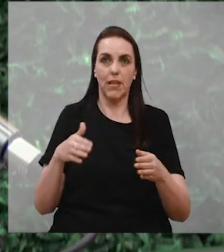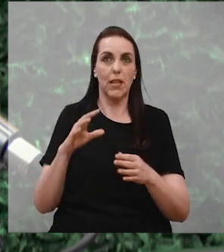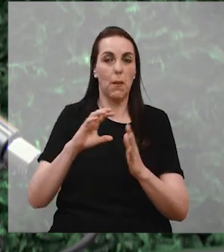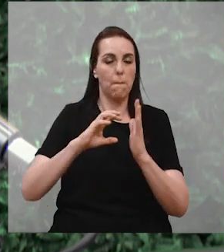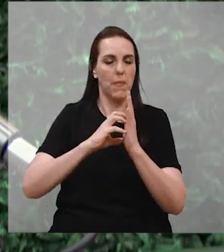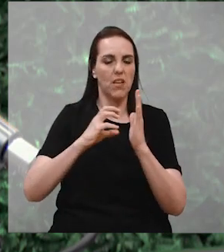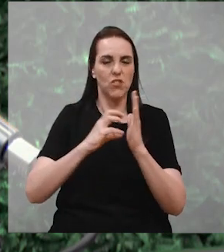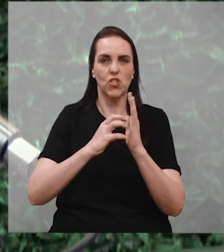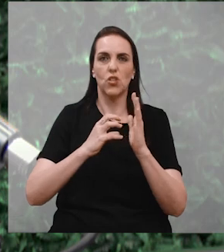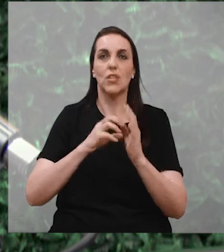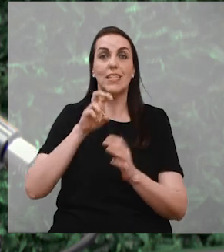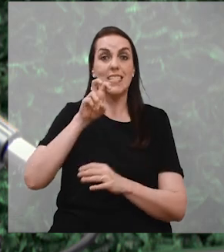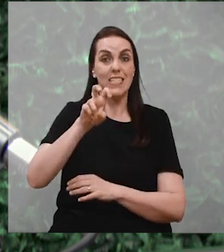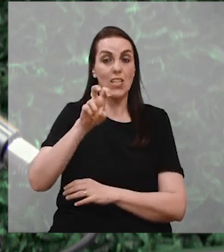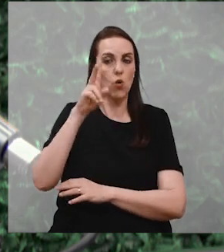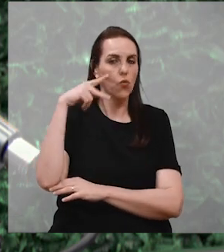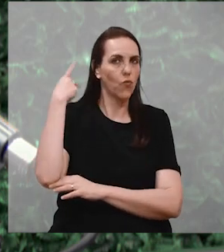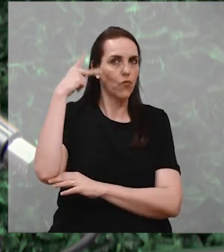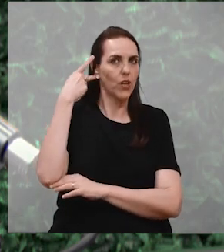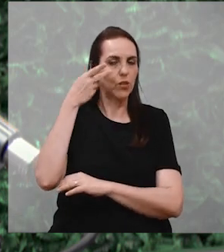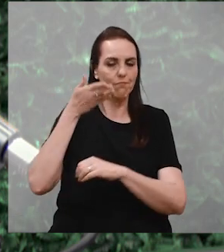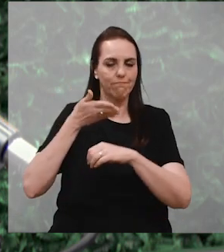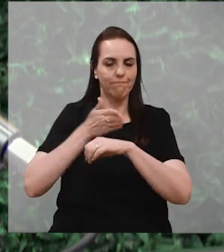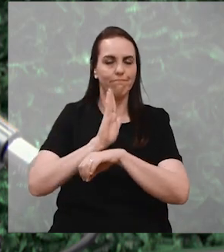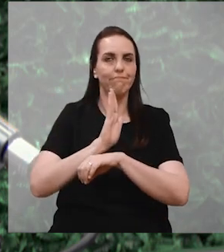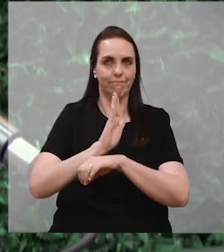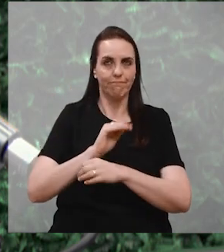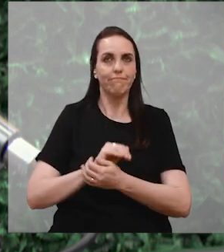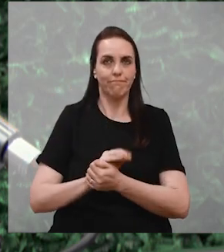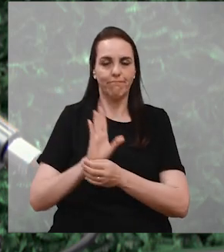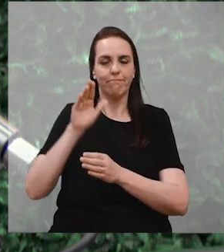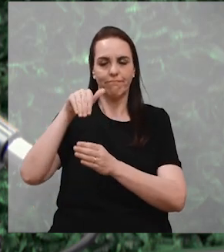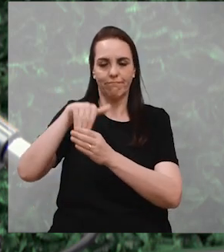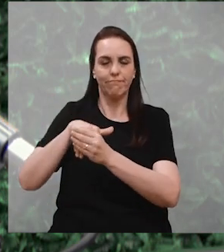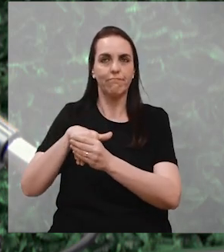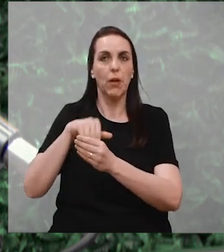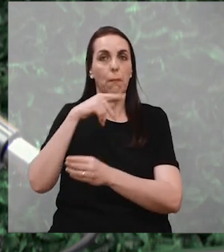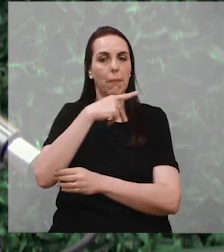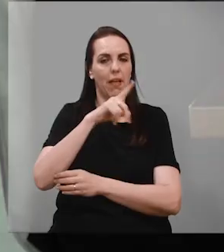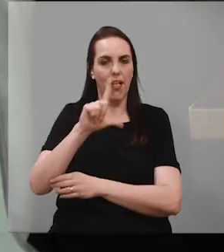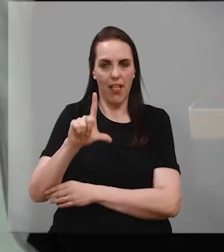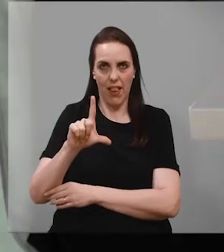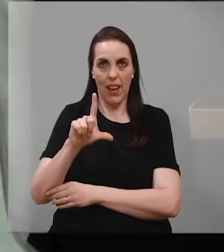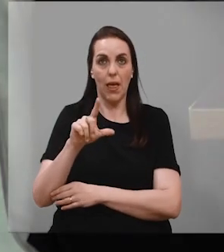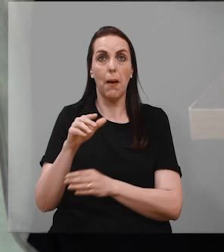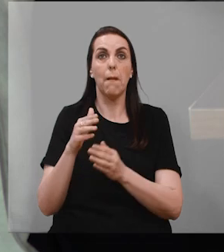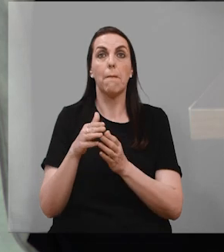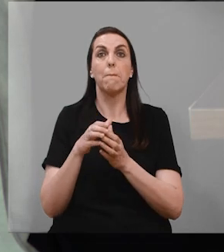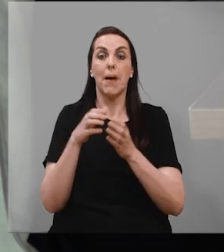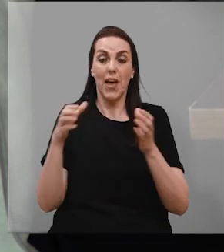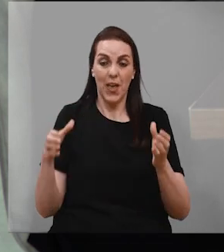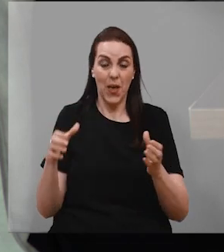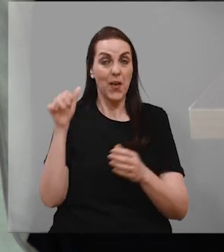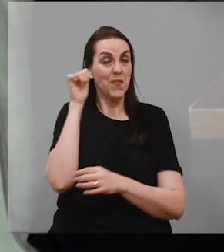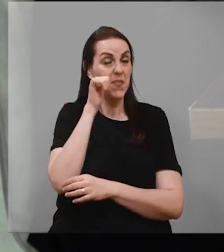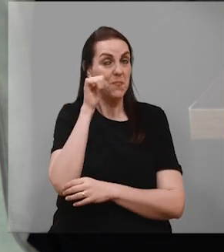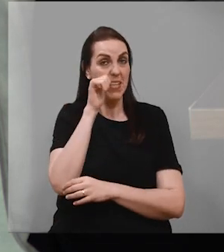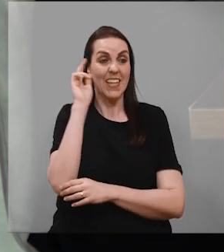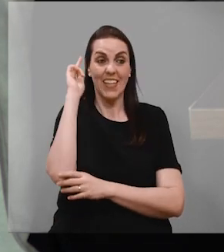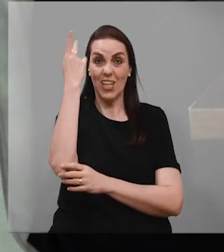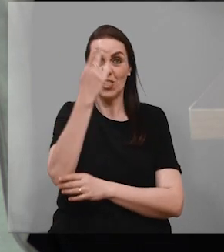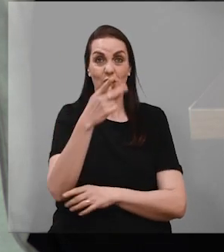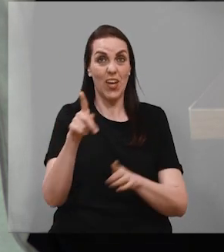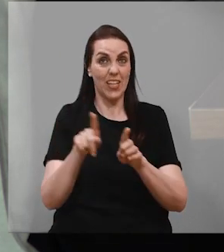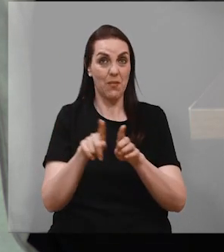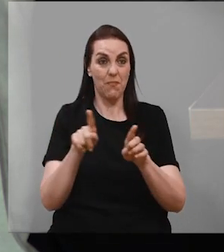5 vereadoras eleitos, então, pelo Partido Liberal. Maior bancada feminina da história,